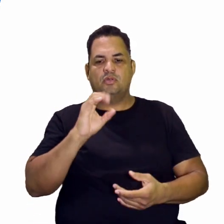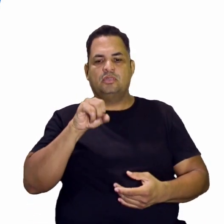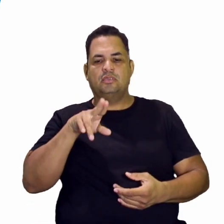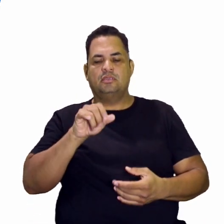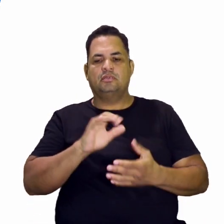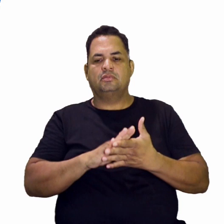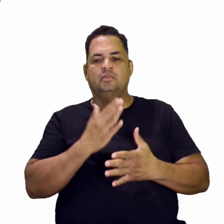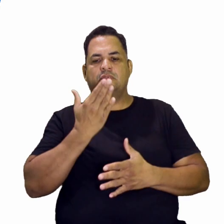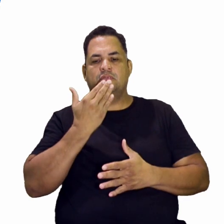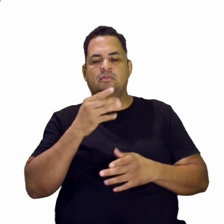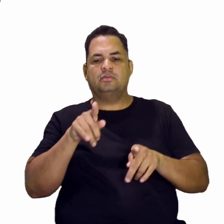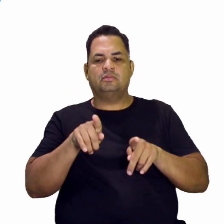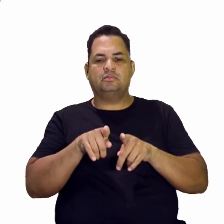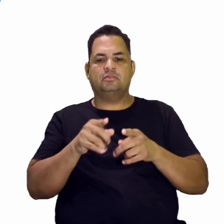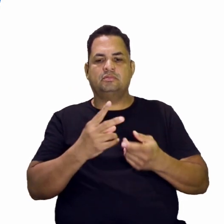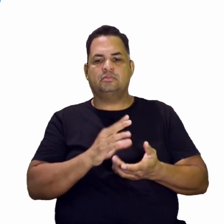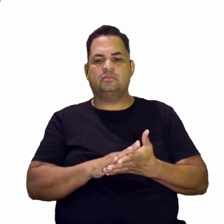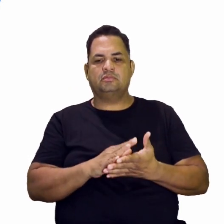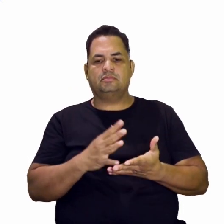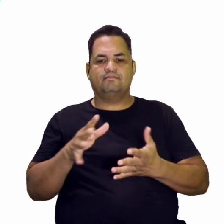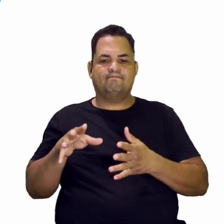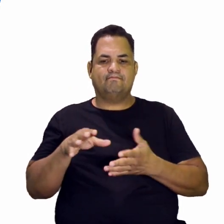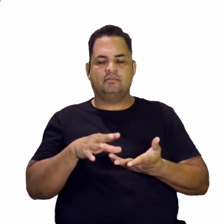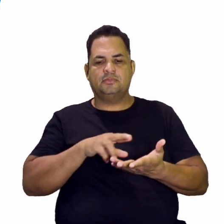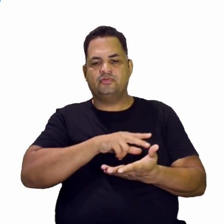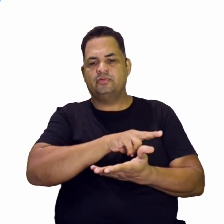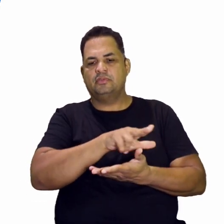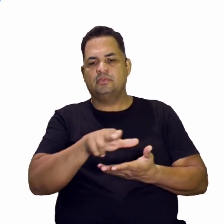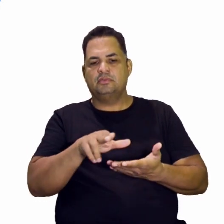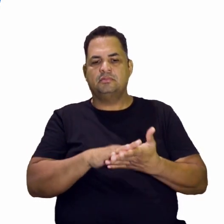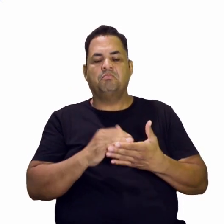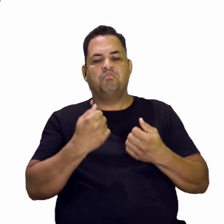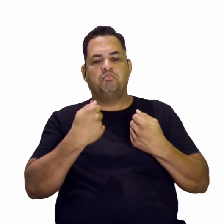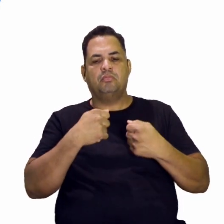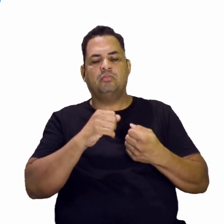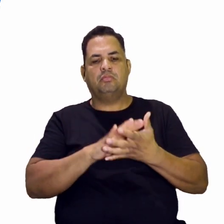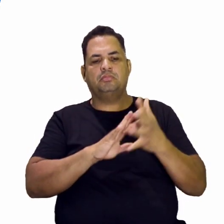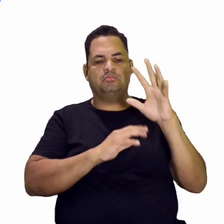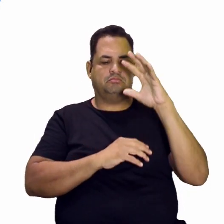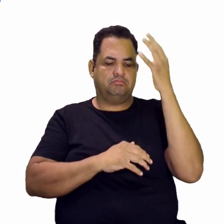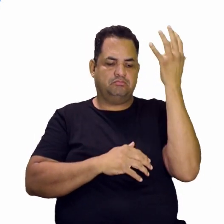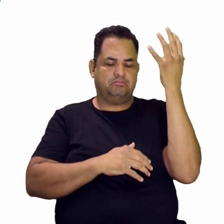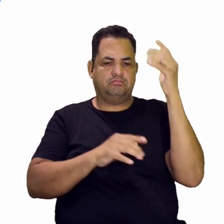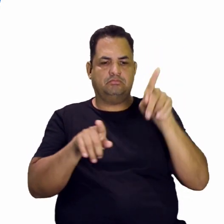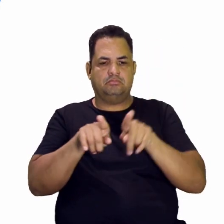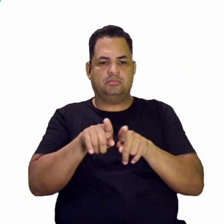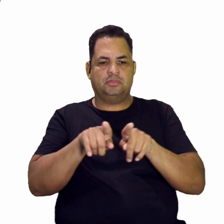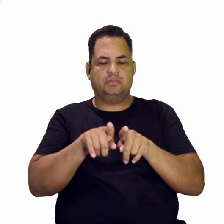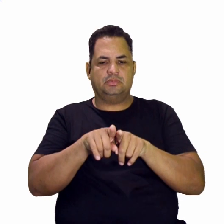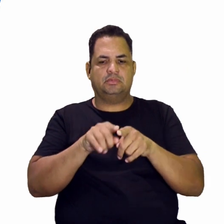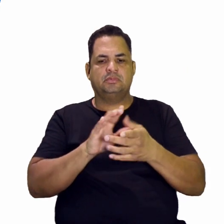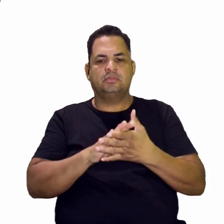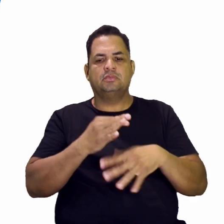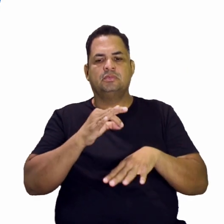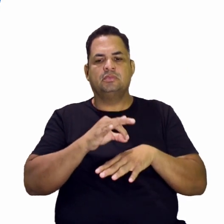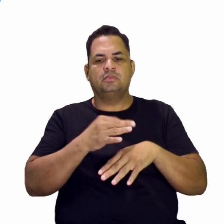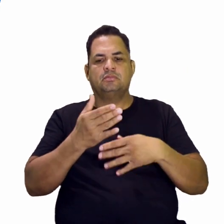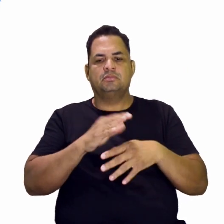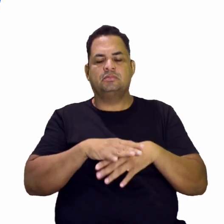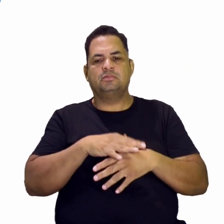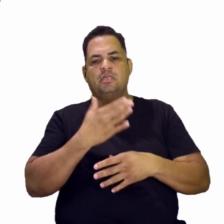que se alimentam, então, tem essa diversidade. Ou eles podem se alimentar de vegetais, ou podem se alimentar também